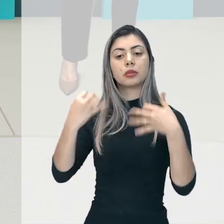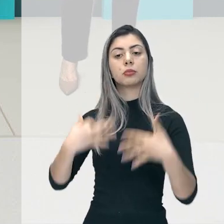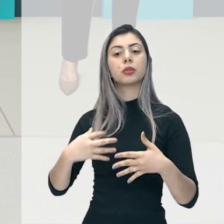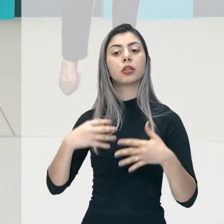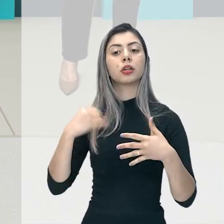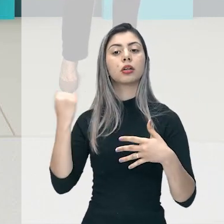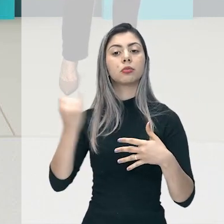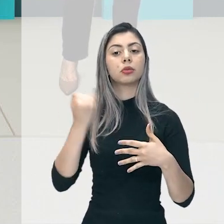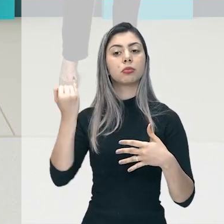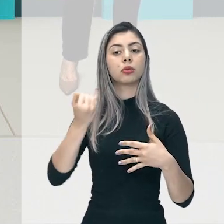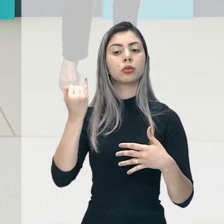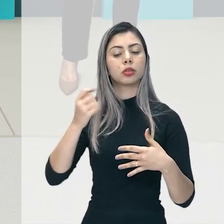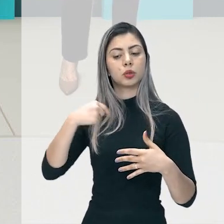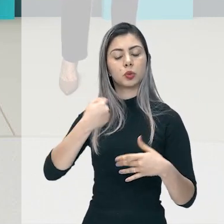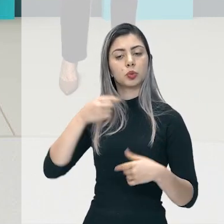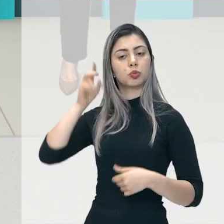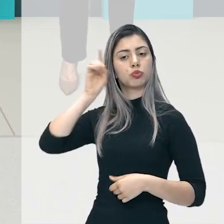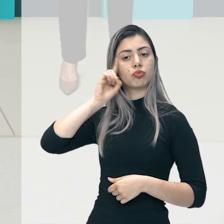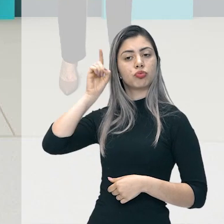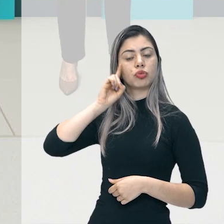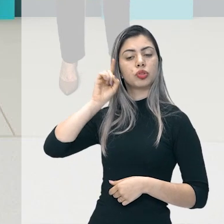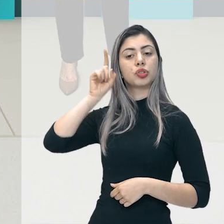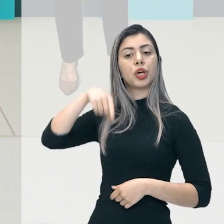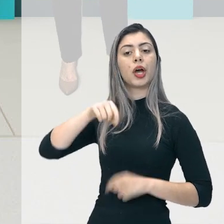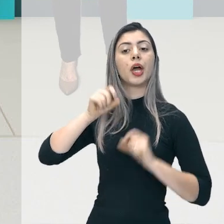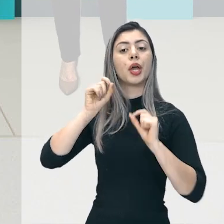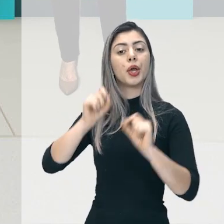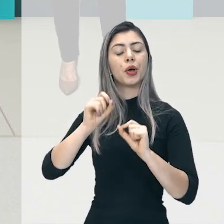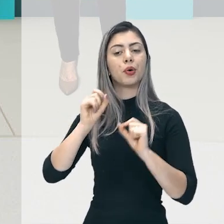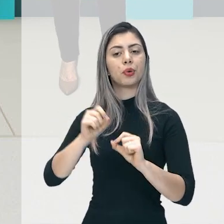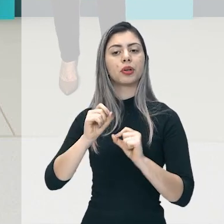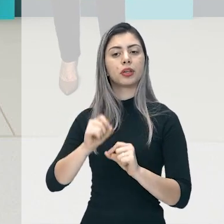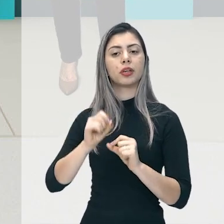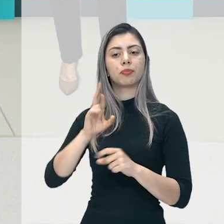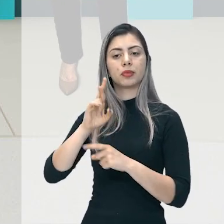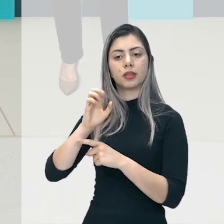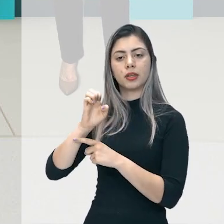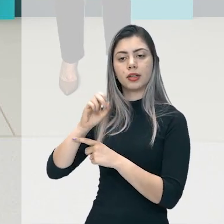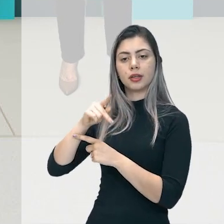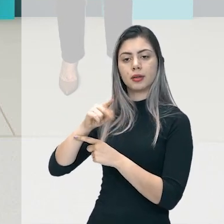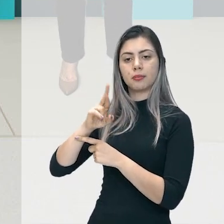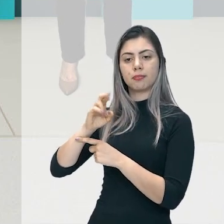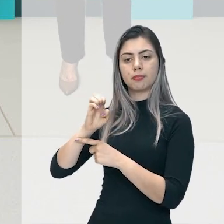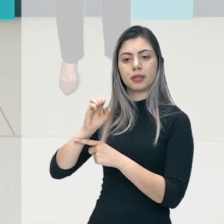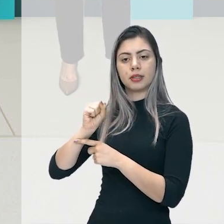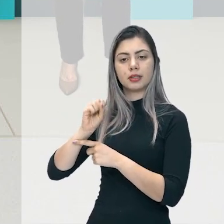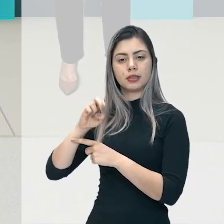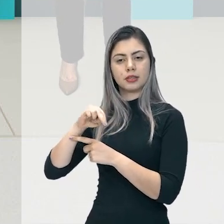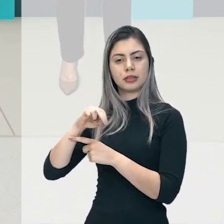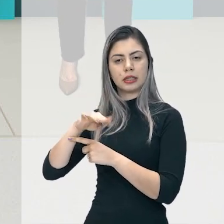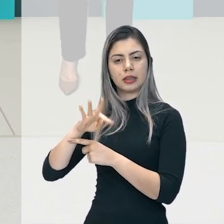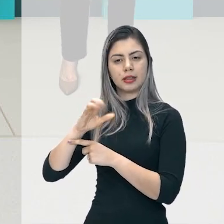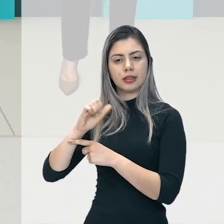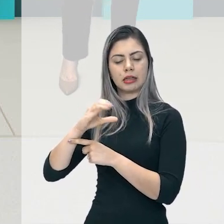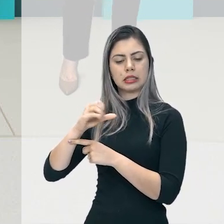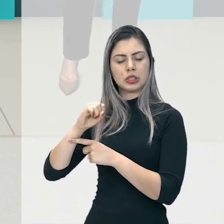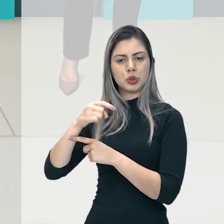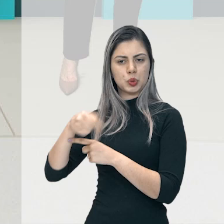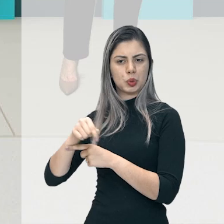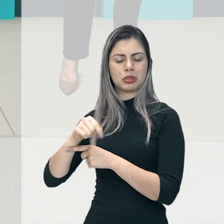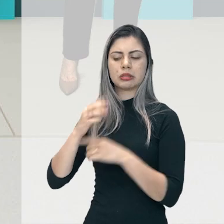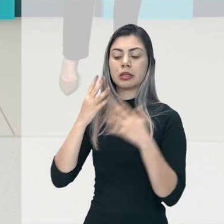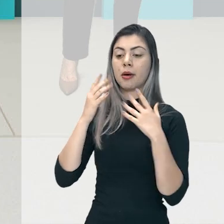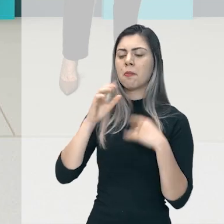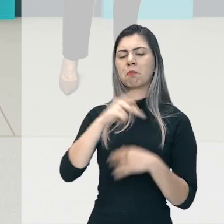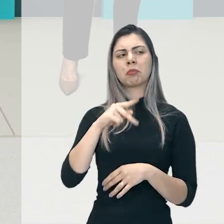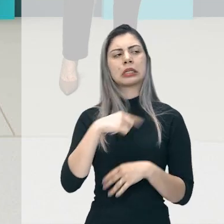que está no nosso dia a dia, que são as representações que o homem faz. Professora, eu nunca fiz